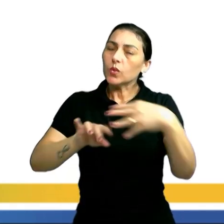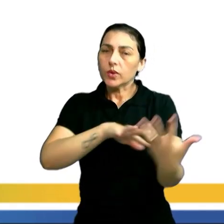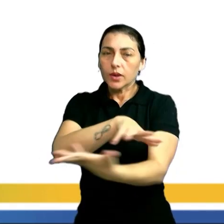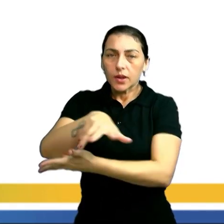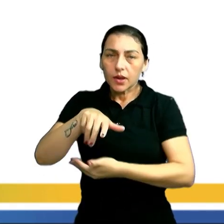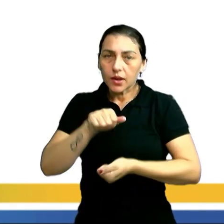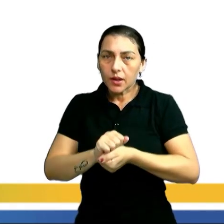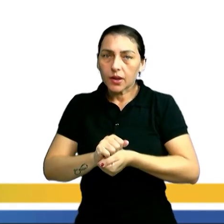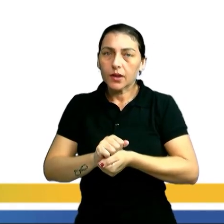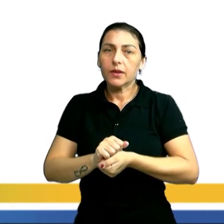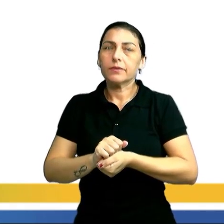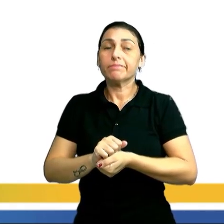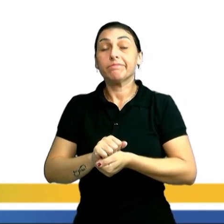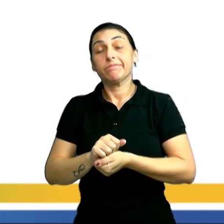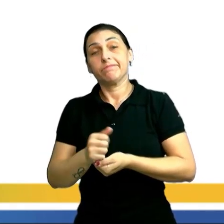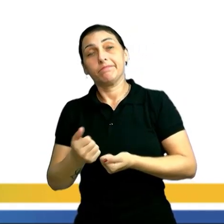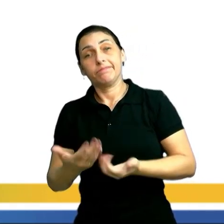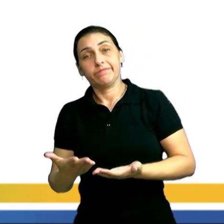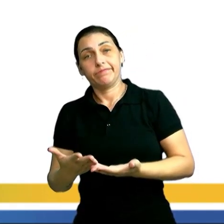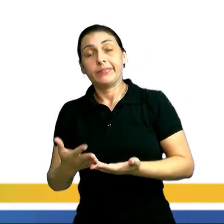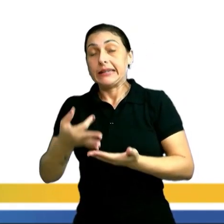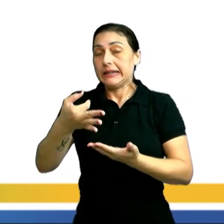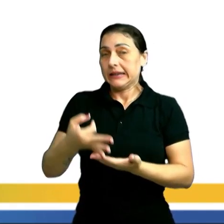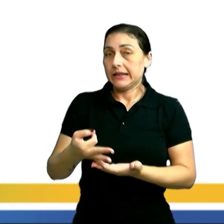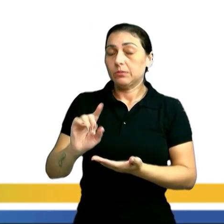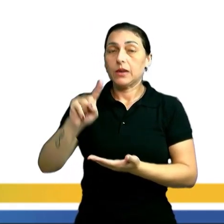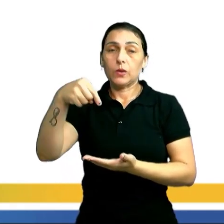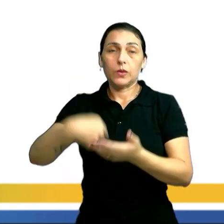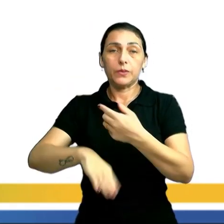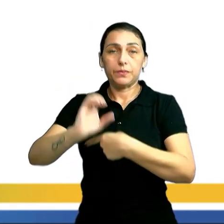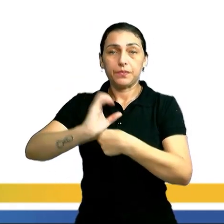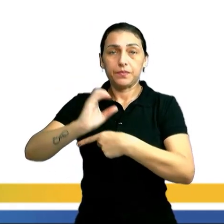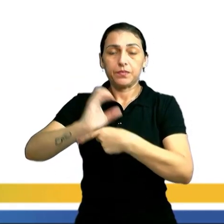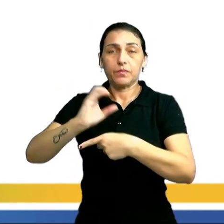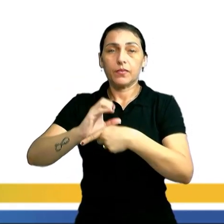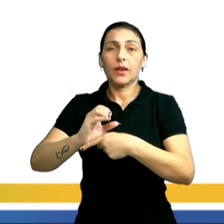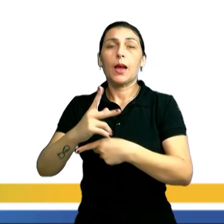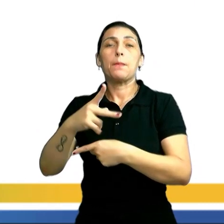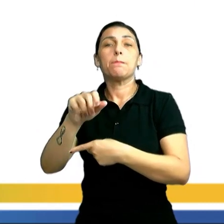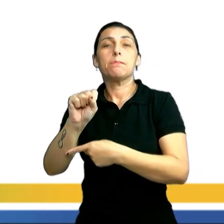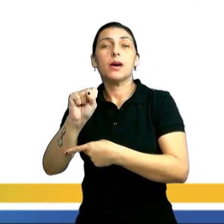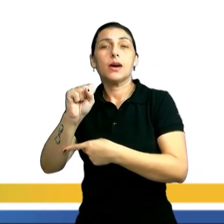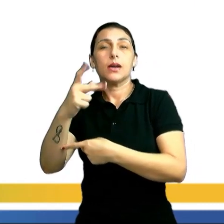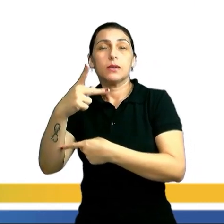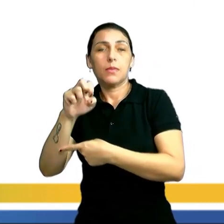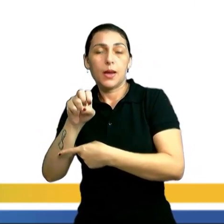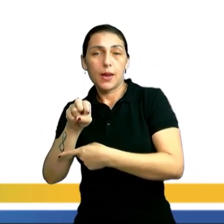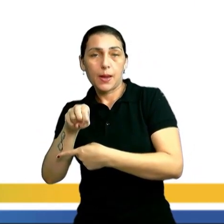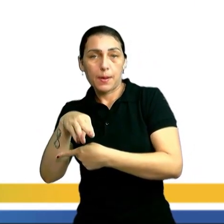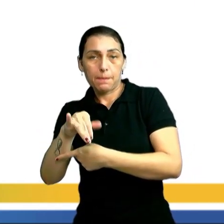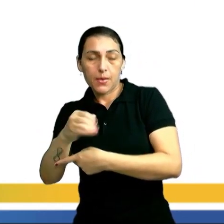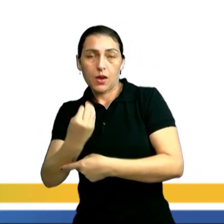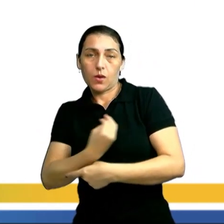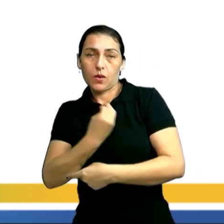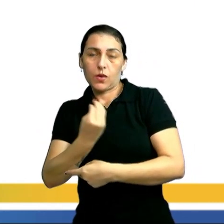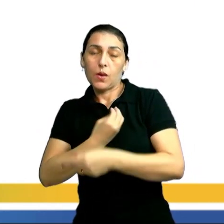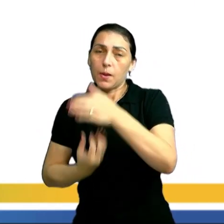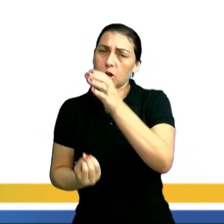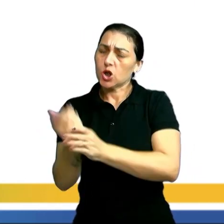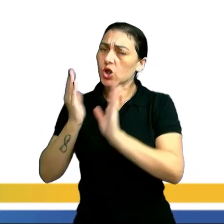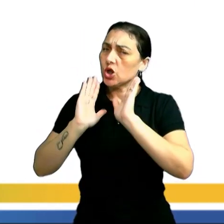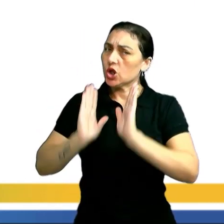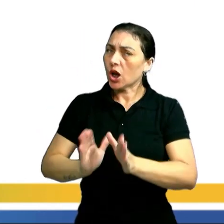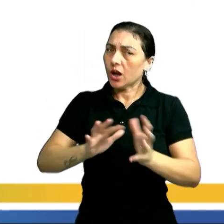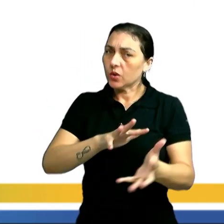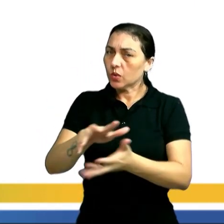Terra? Aparentemente está correta, mas vamos para outra. A panspermia, de que a vida se originou de vida pré-existente